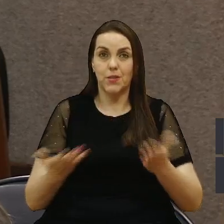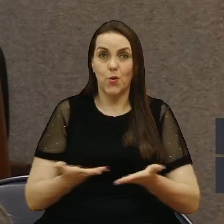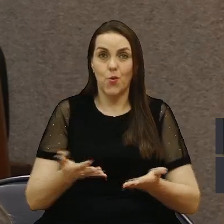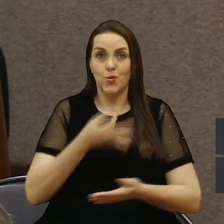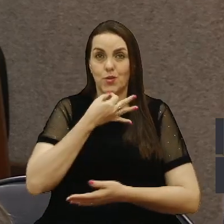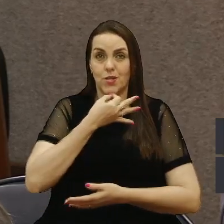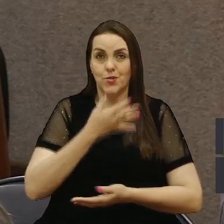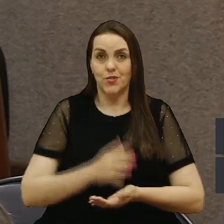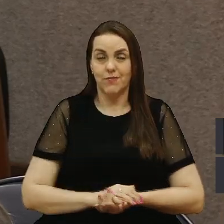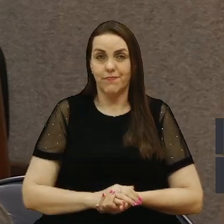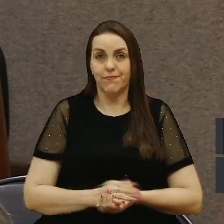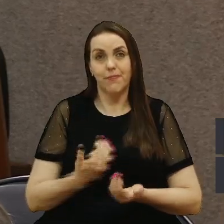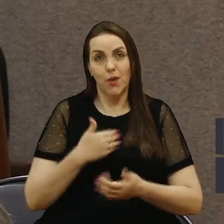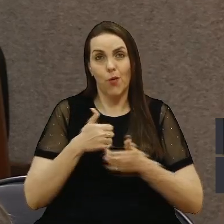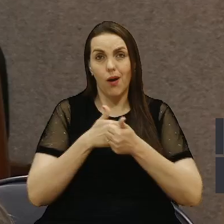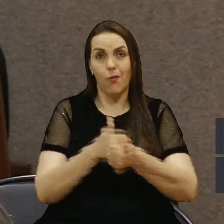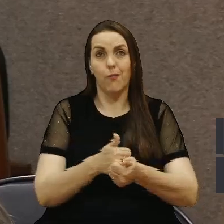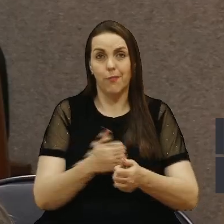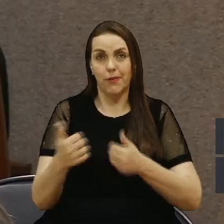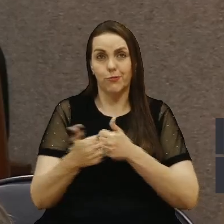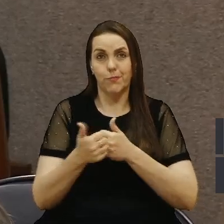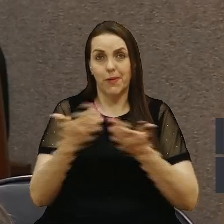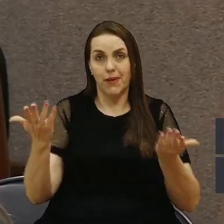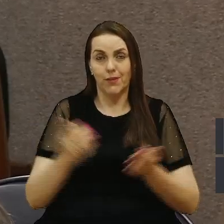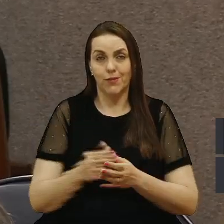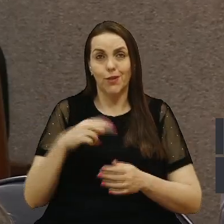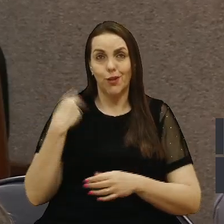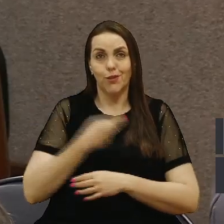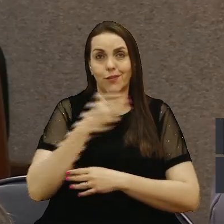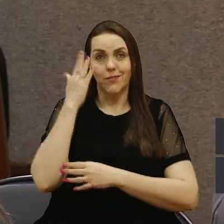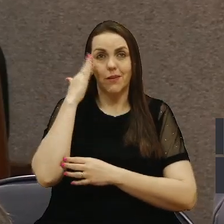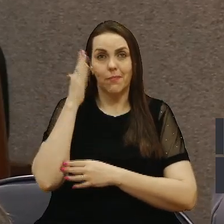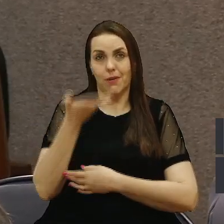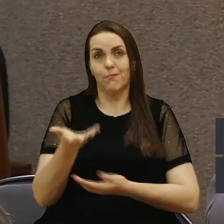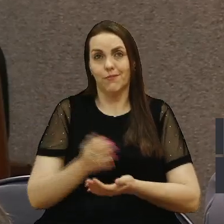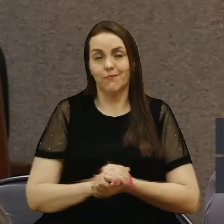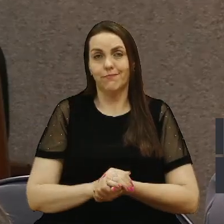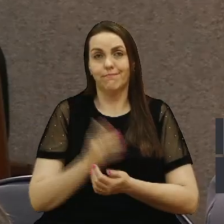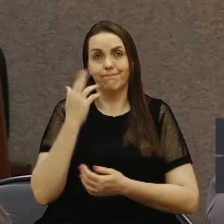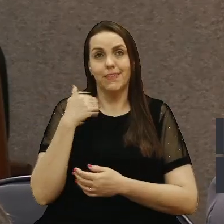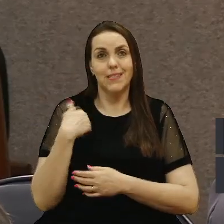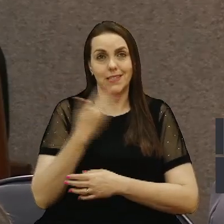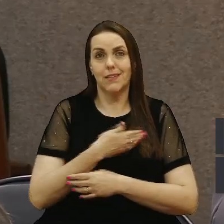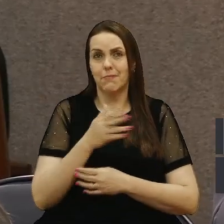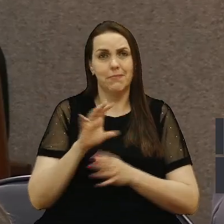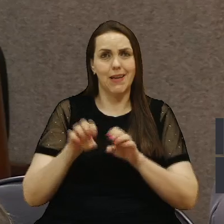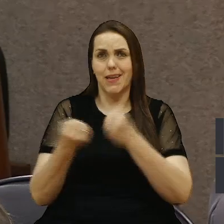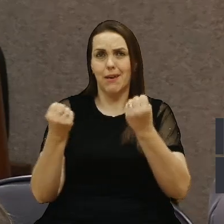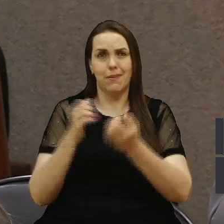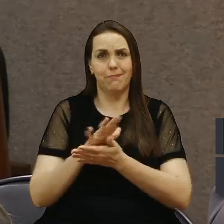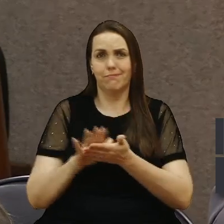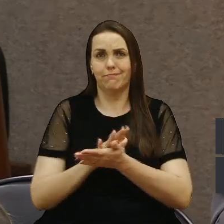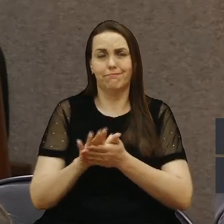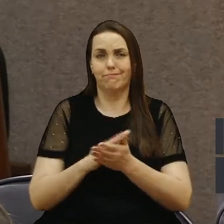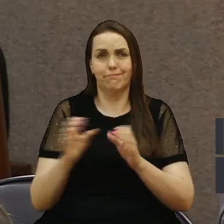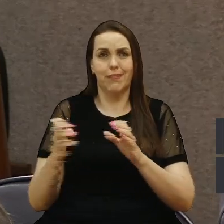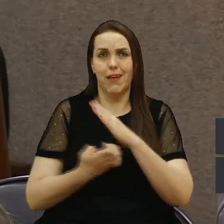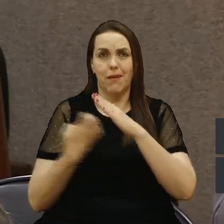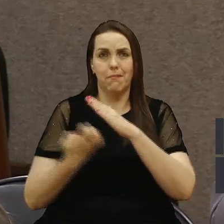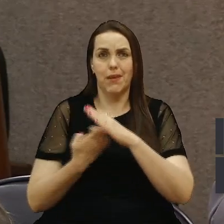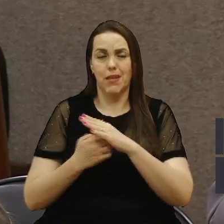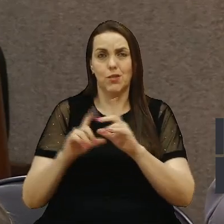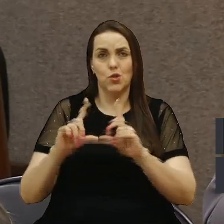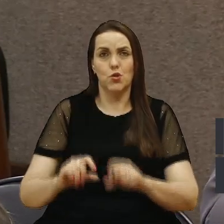do Sul. E eu acompanho isso de perto, vereador, a gente sabe disso e a gente sabe que não vai quebrar empresa nenhuma tendo redução de